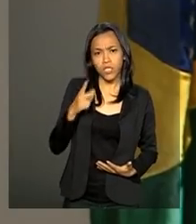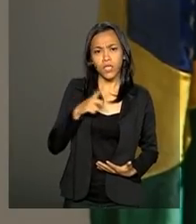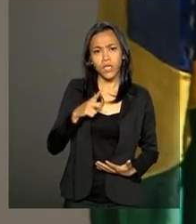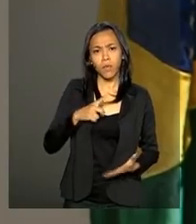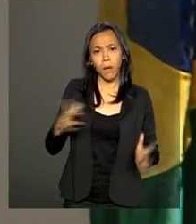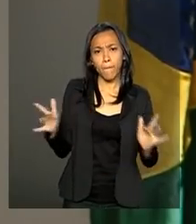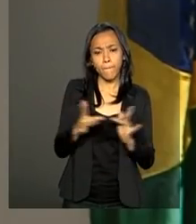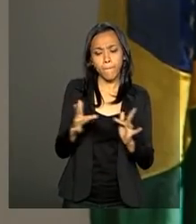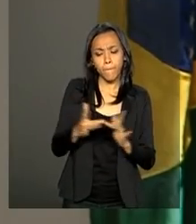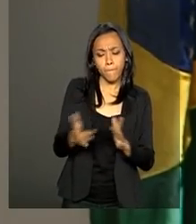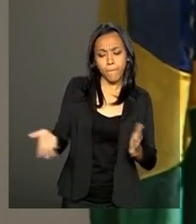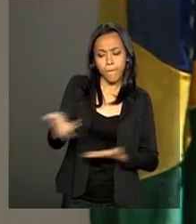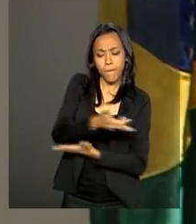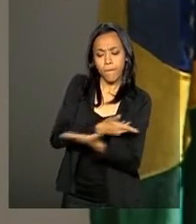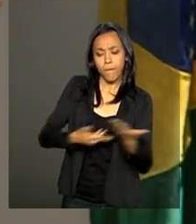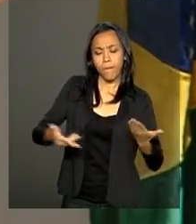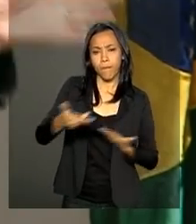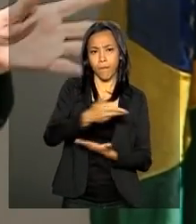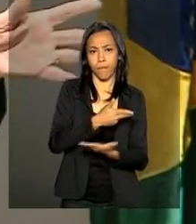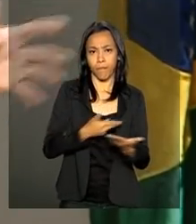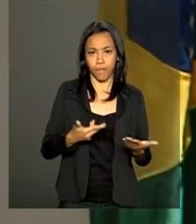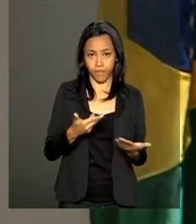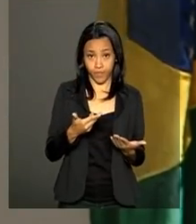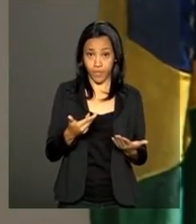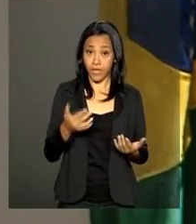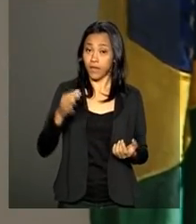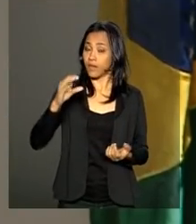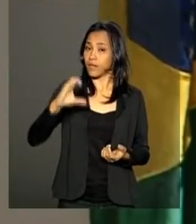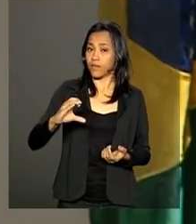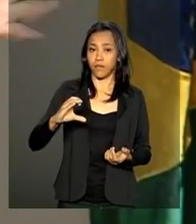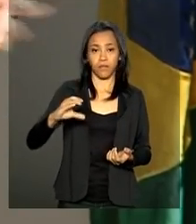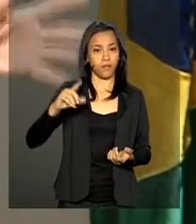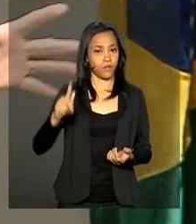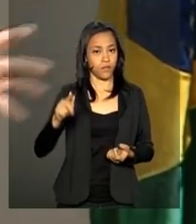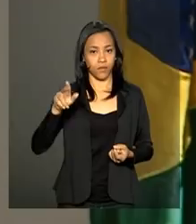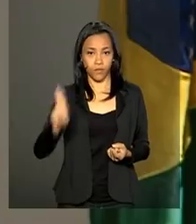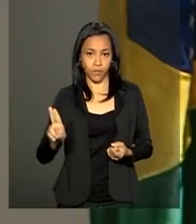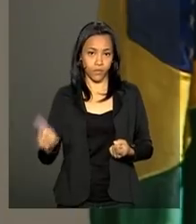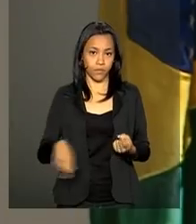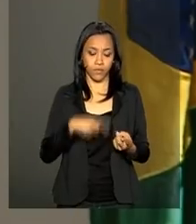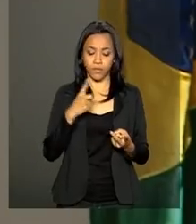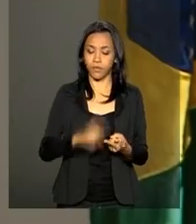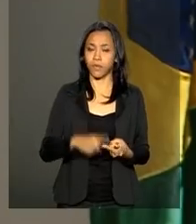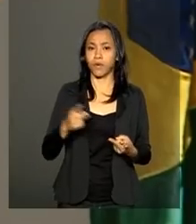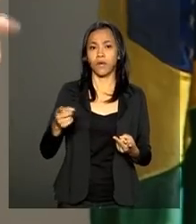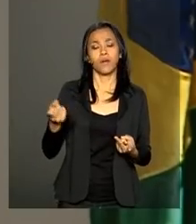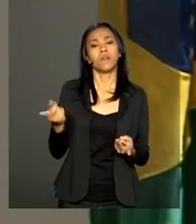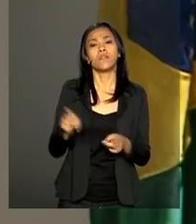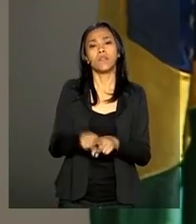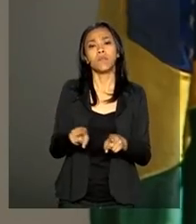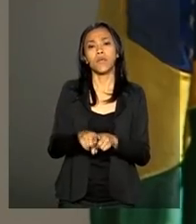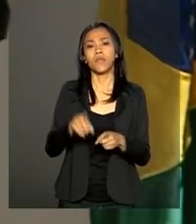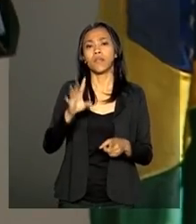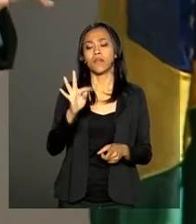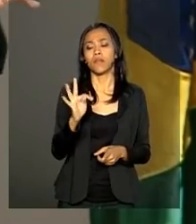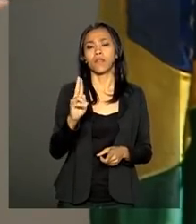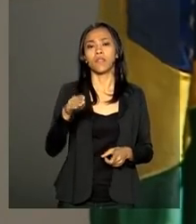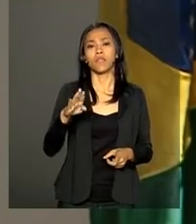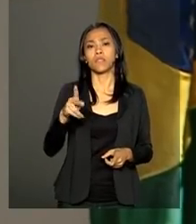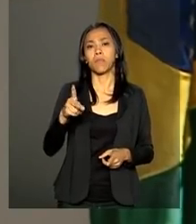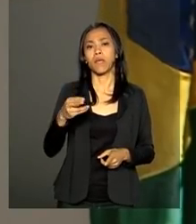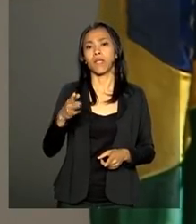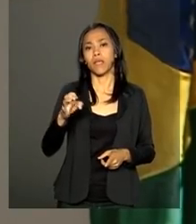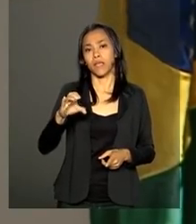absoluta entre a CGU entre a transpar Ministério da Transparência entre o Tribunal de Contas e entre o